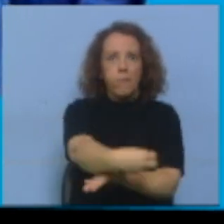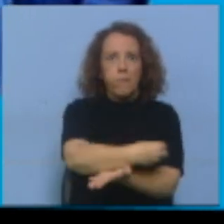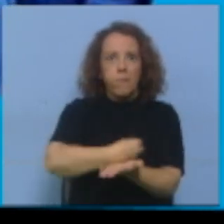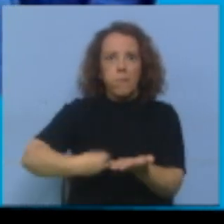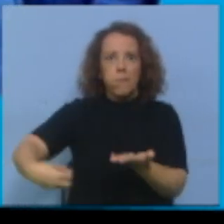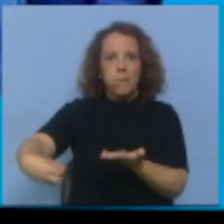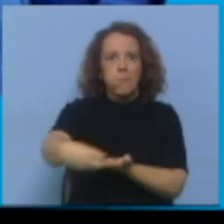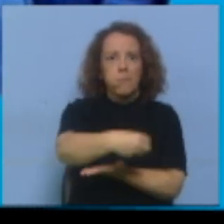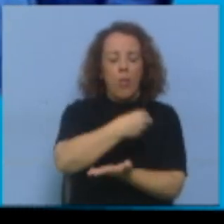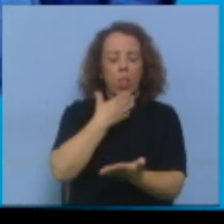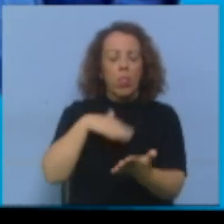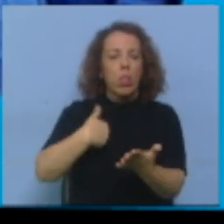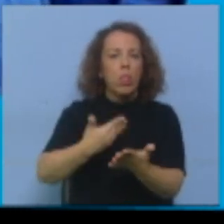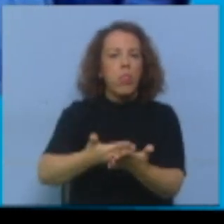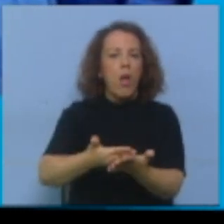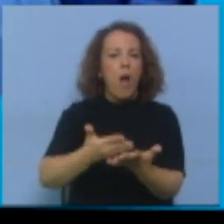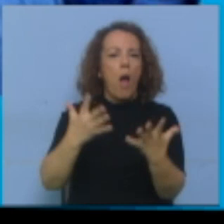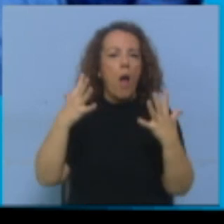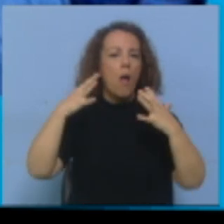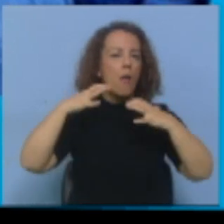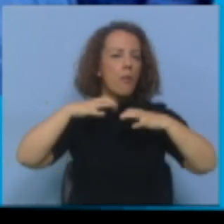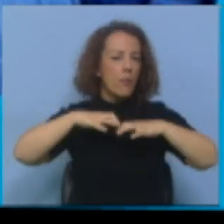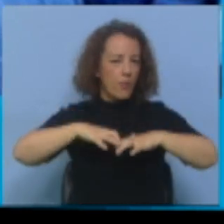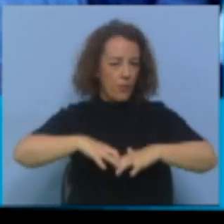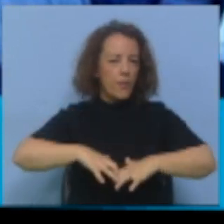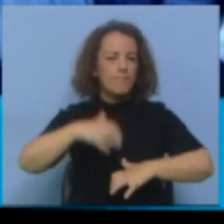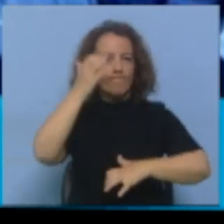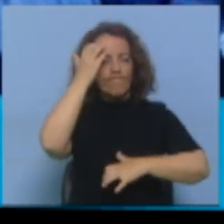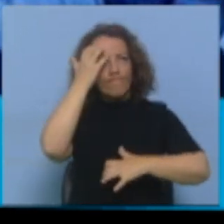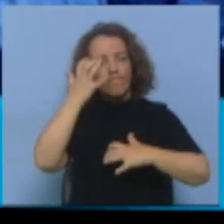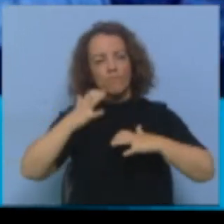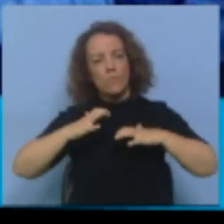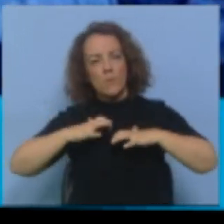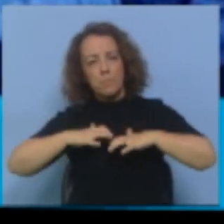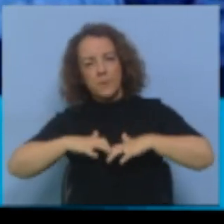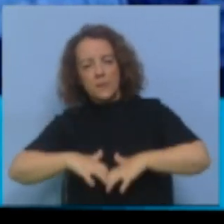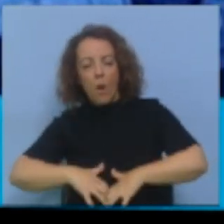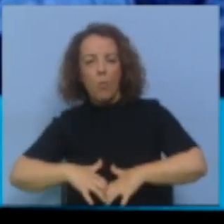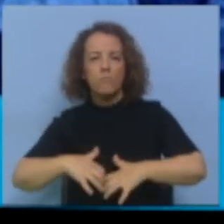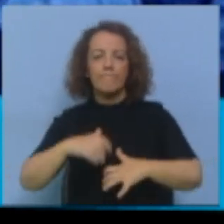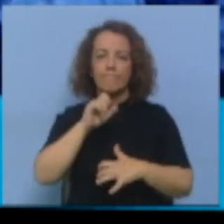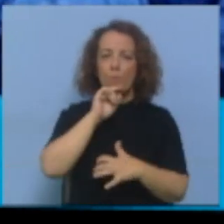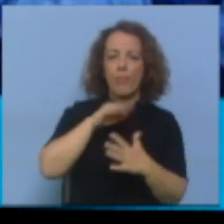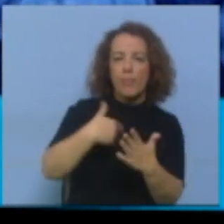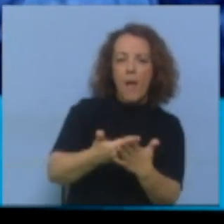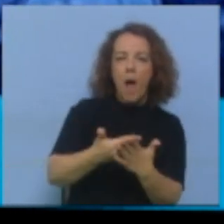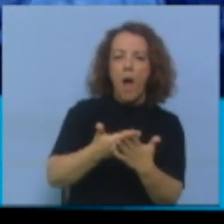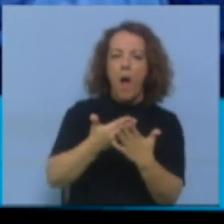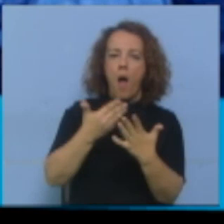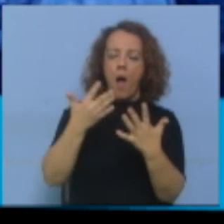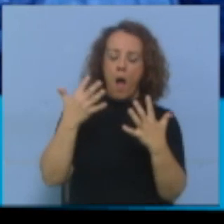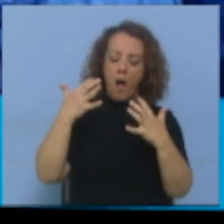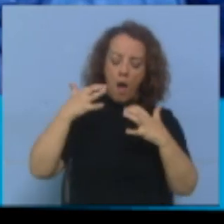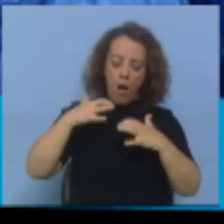a sombra da depressão pode invadir essas pessoas que estavam mais habituadas a esse